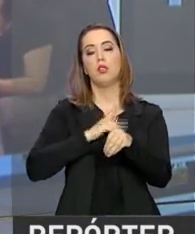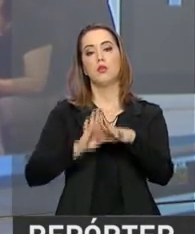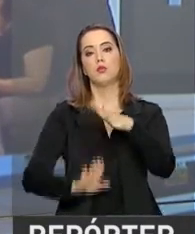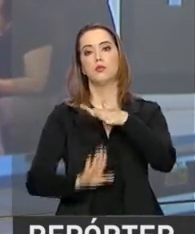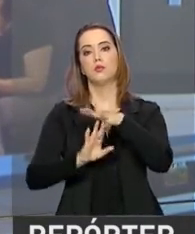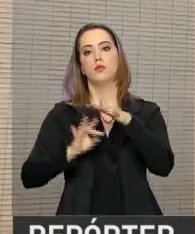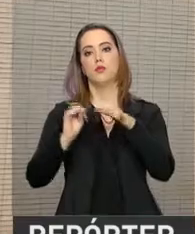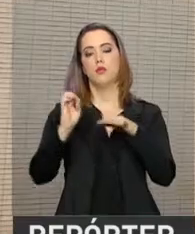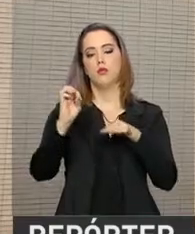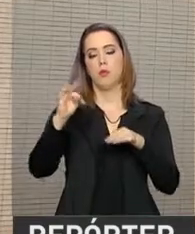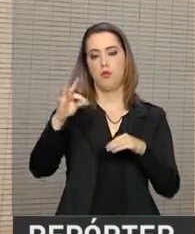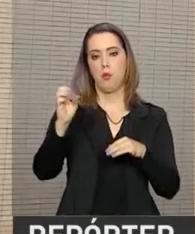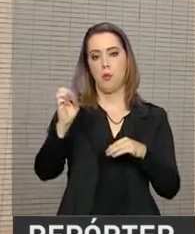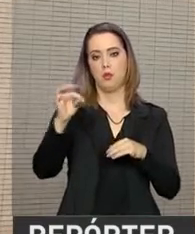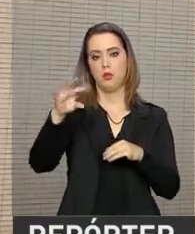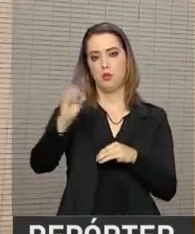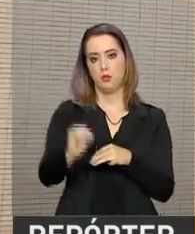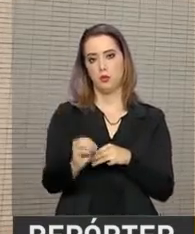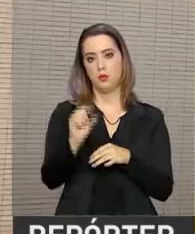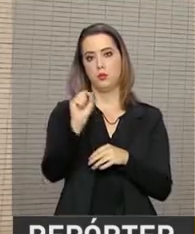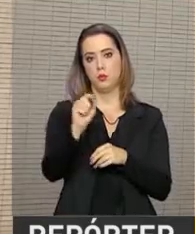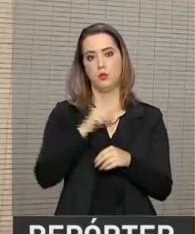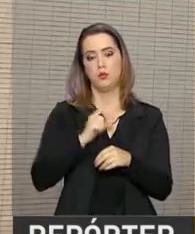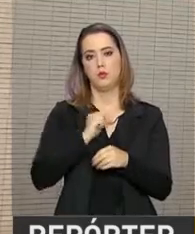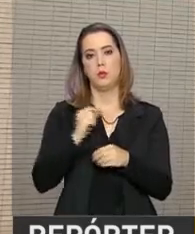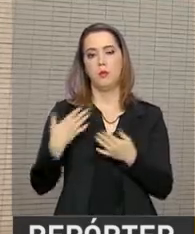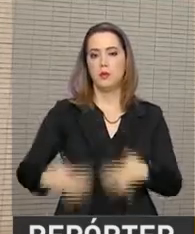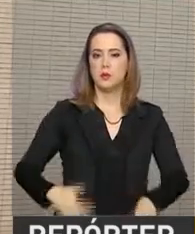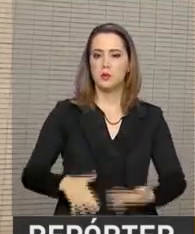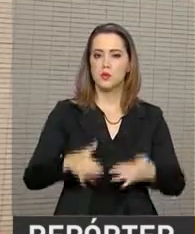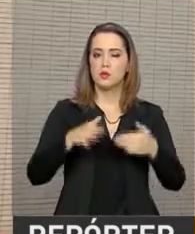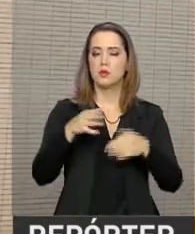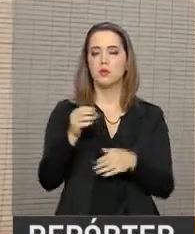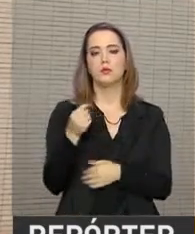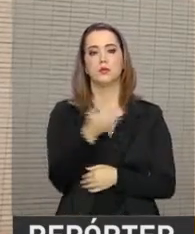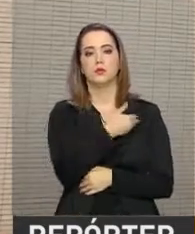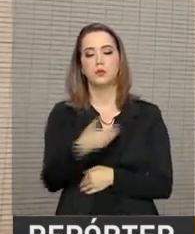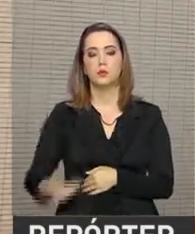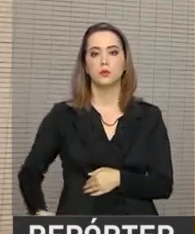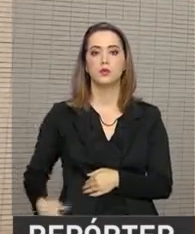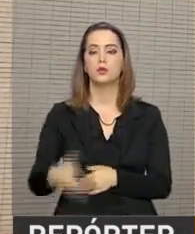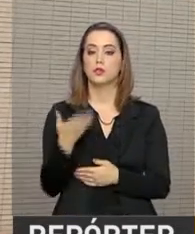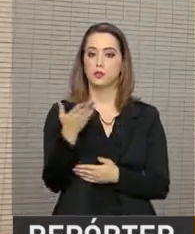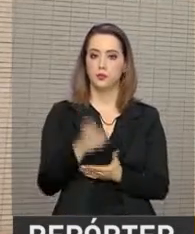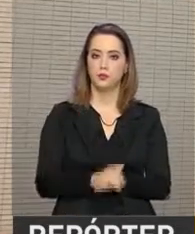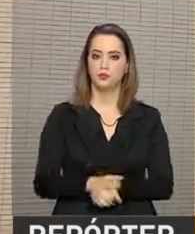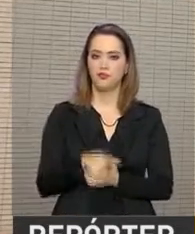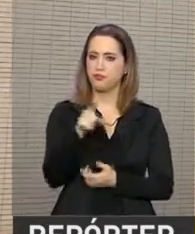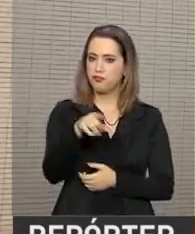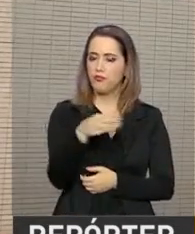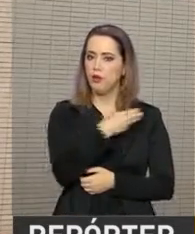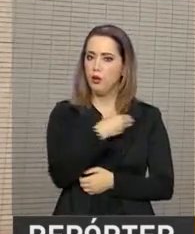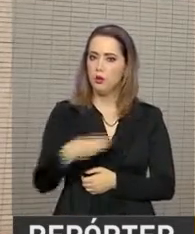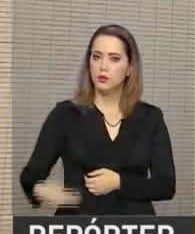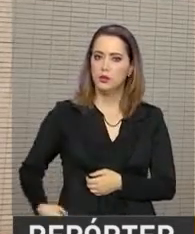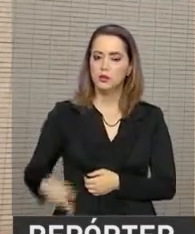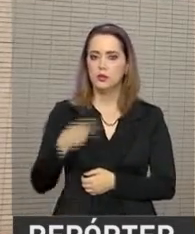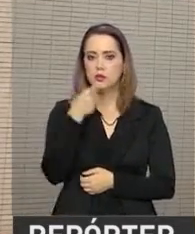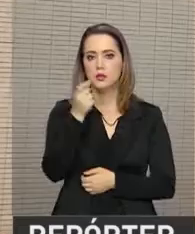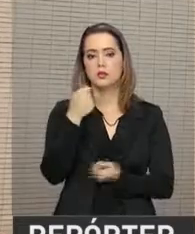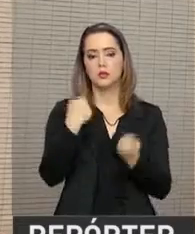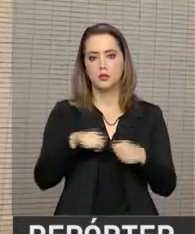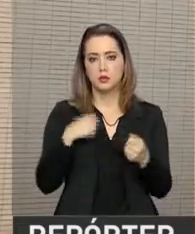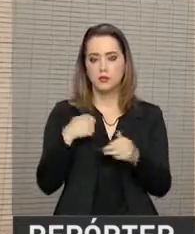públicos. O ministro lembrou que é preciso que o texto final da proposta seja legítimo e que, para isso, ele deve continuar